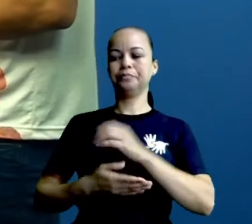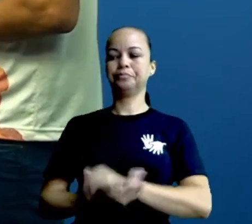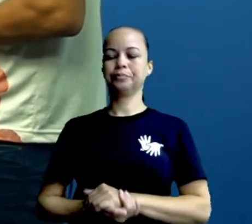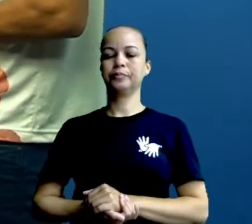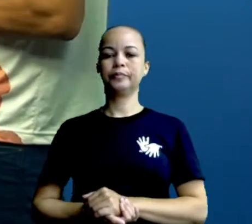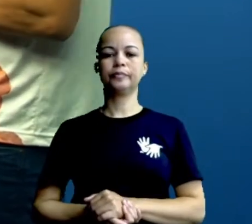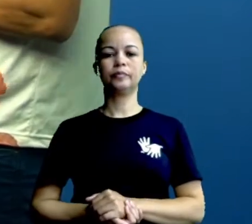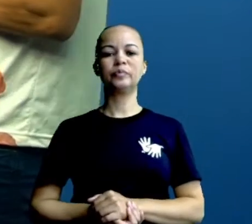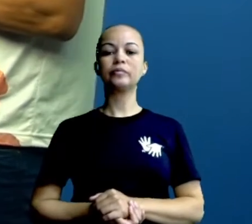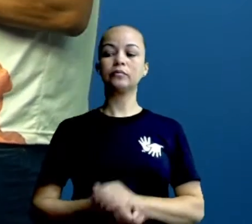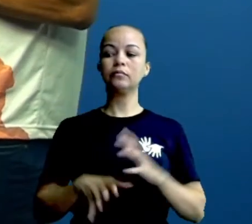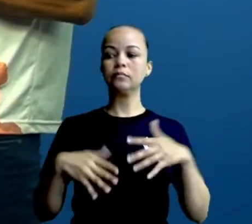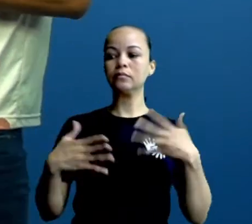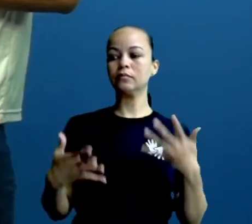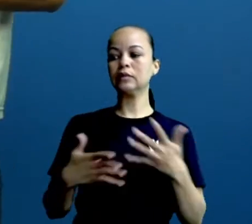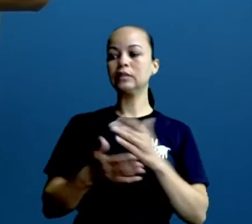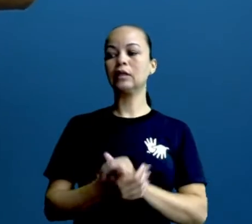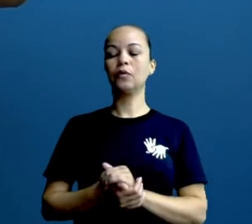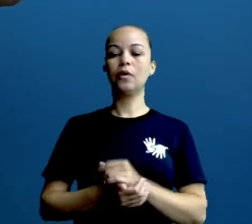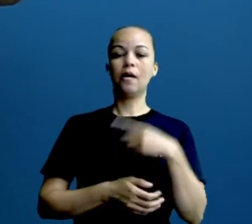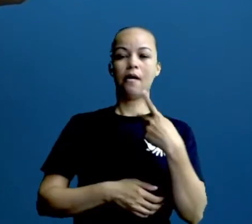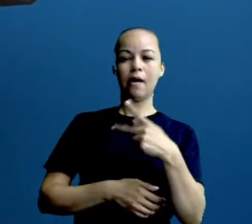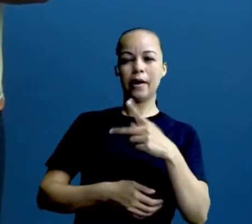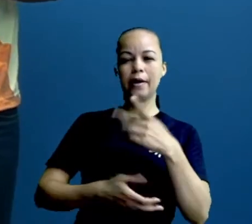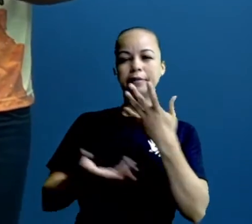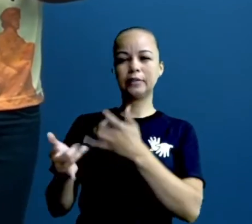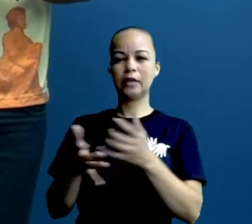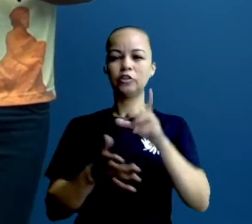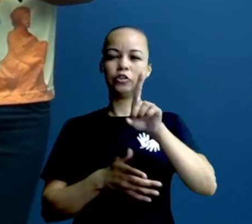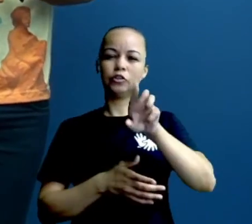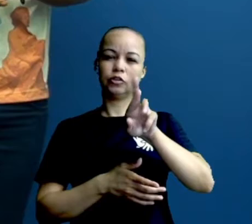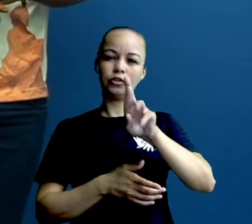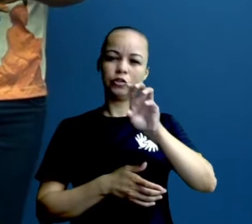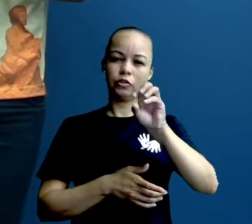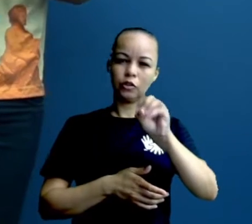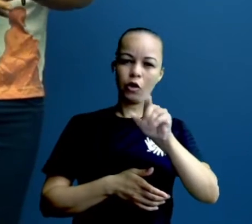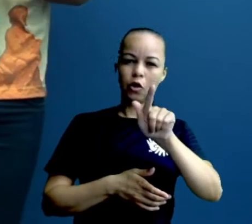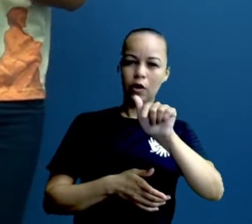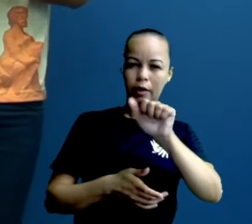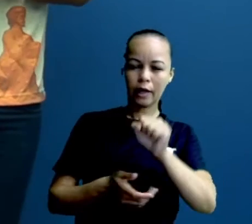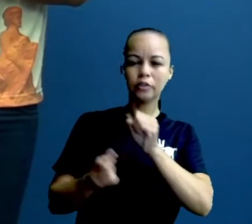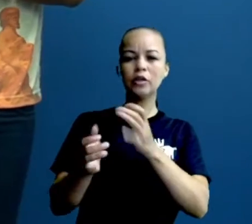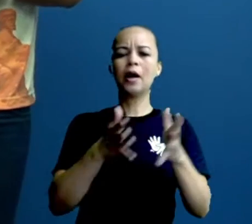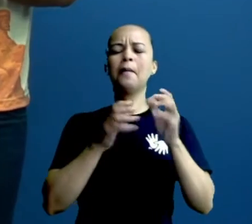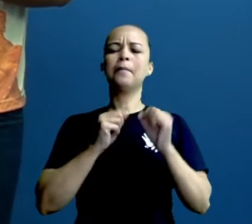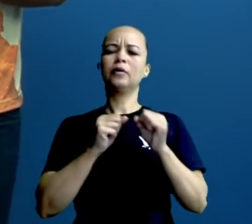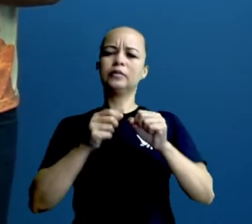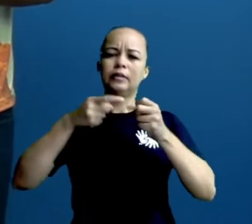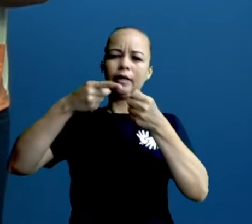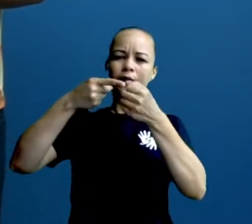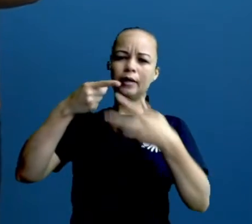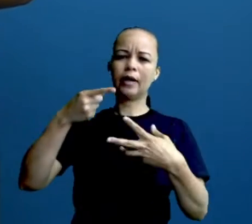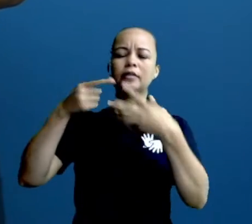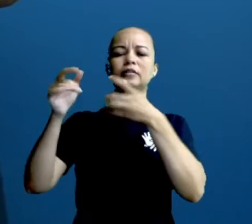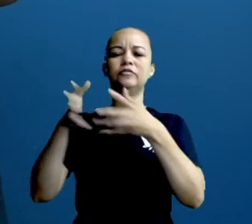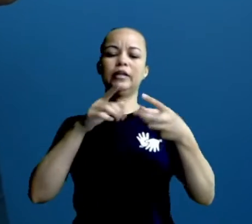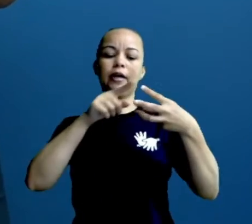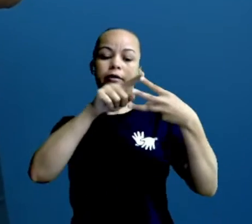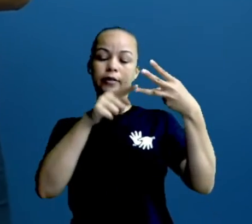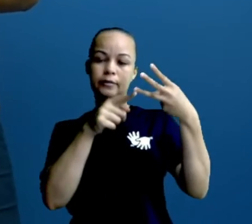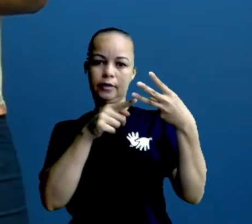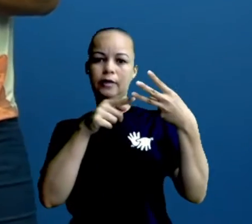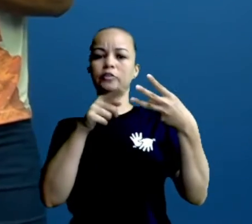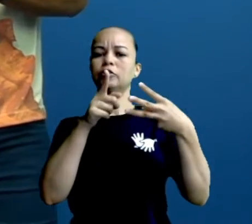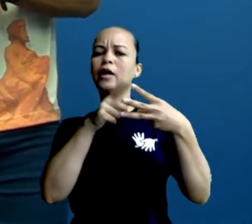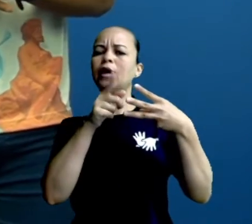organismo. Então, essas drogas elas podem ser classificadas em 3 categorias principais. Tá certo? A